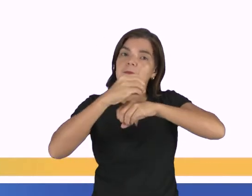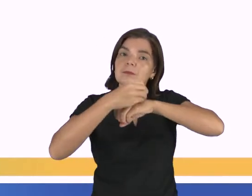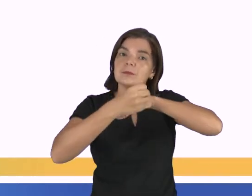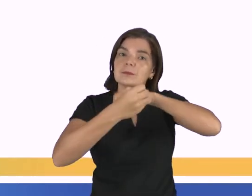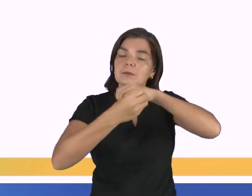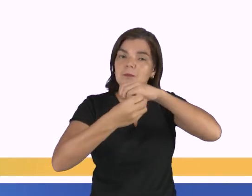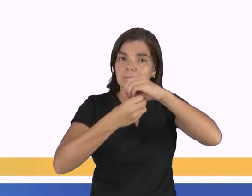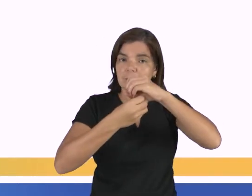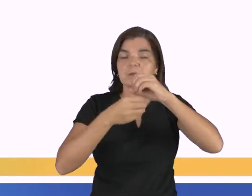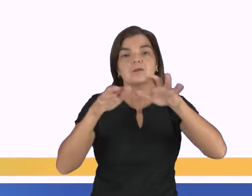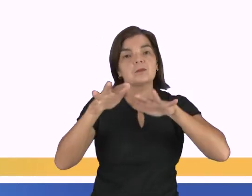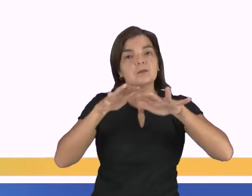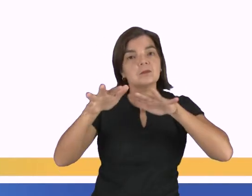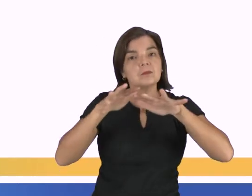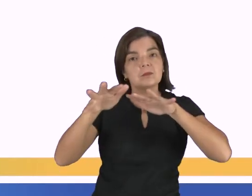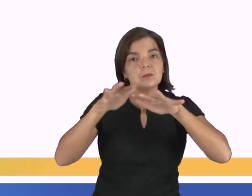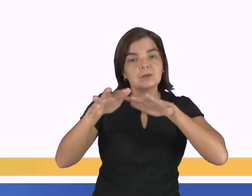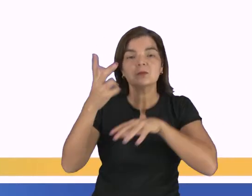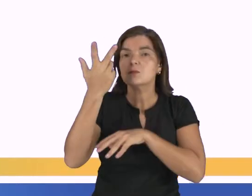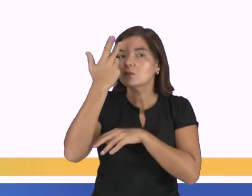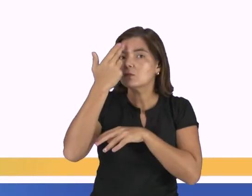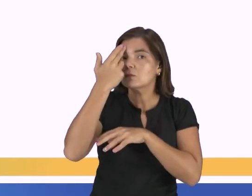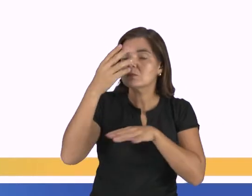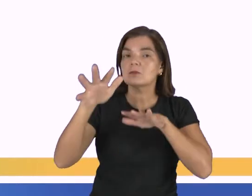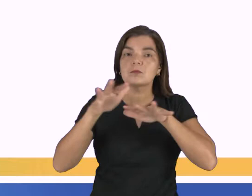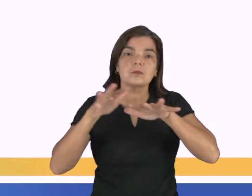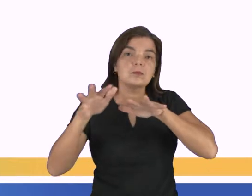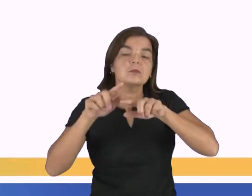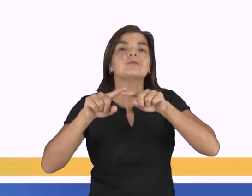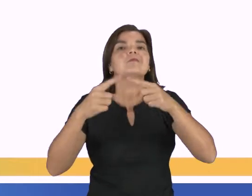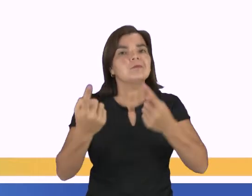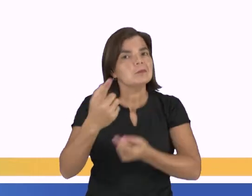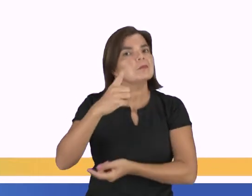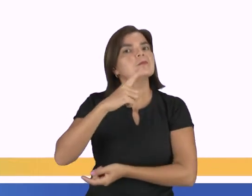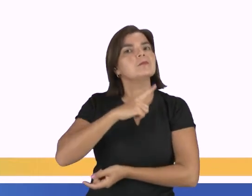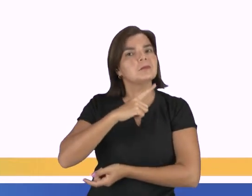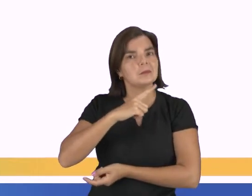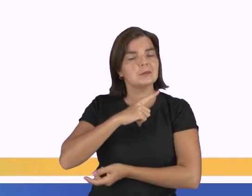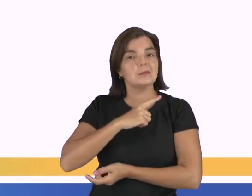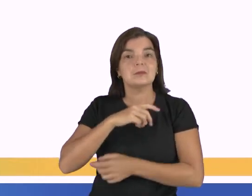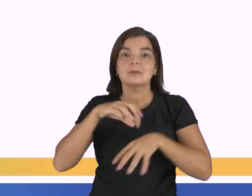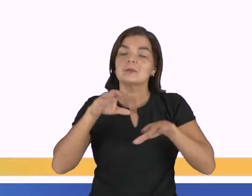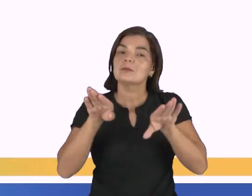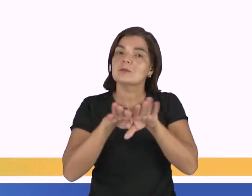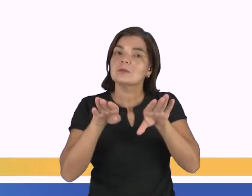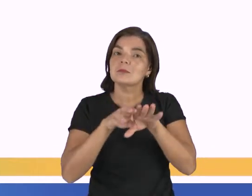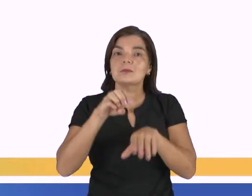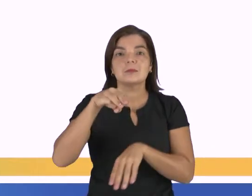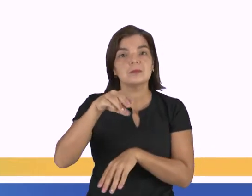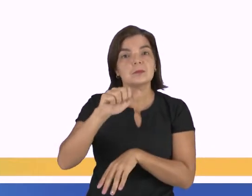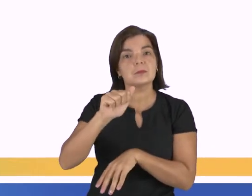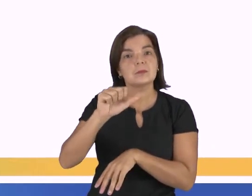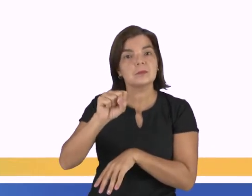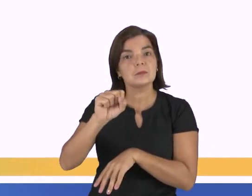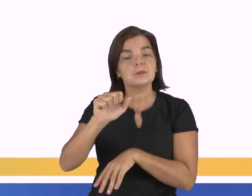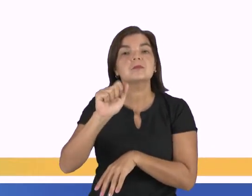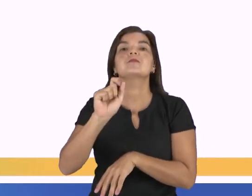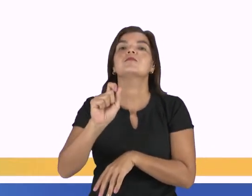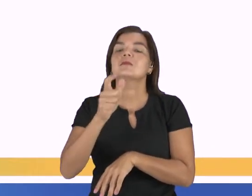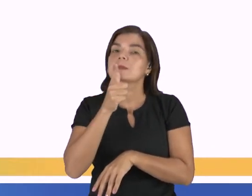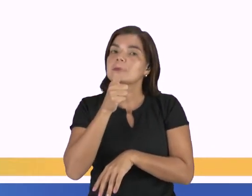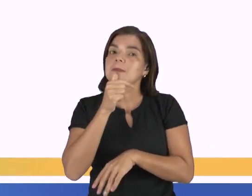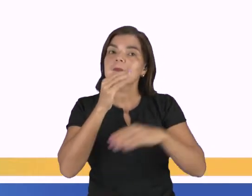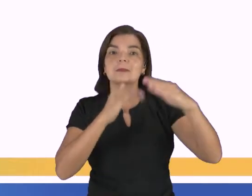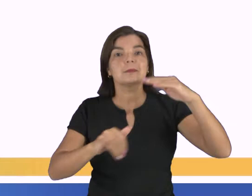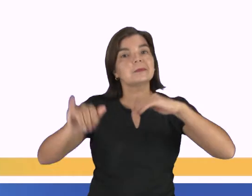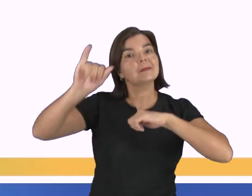vibrando ali, naturalmente as moléculas estão assim, vibrando, mas vai ter muita massa se for água ou líquido, muita massa de água em